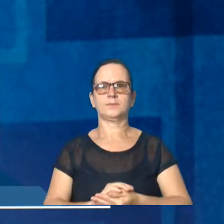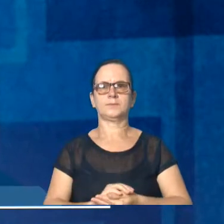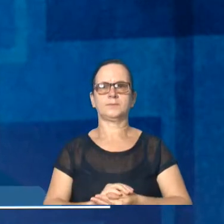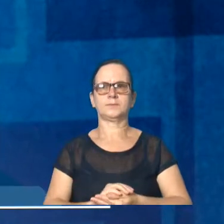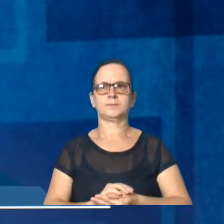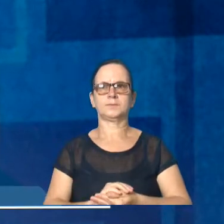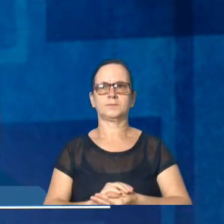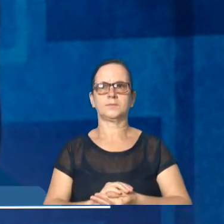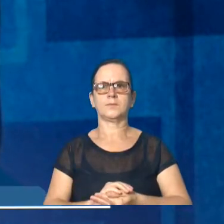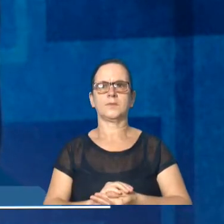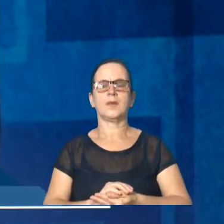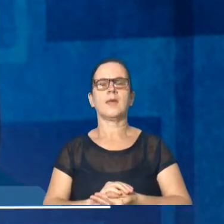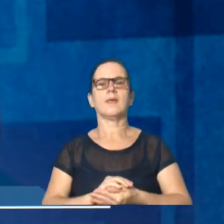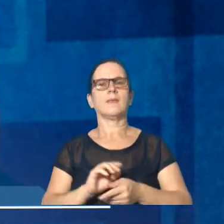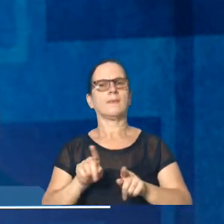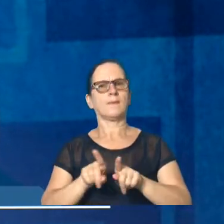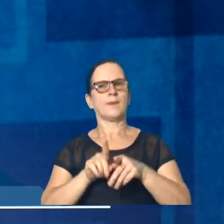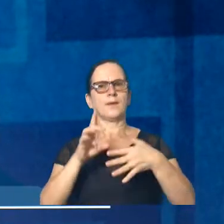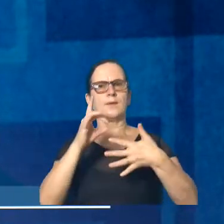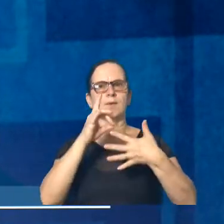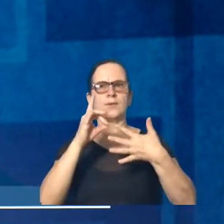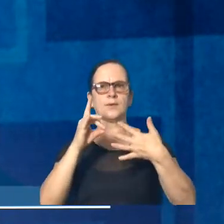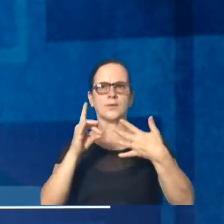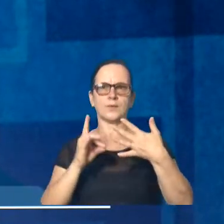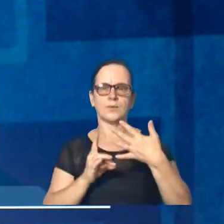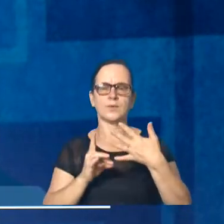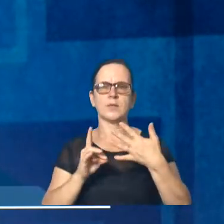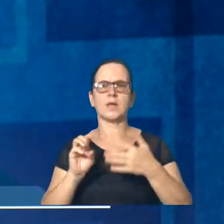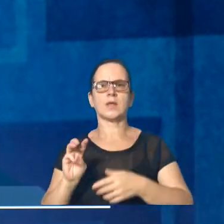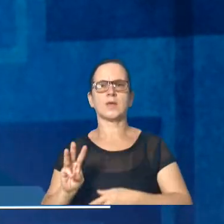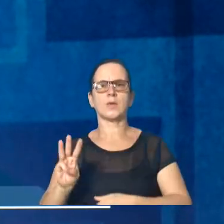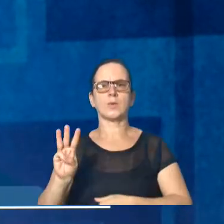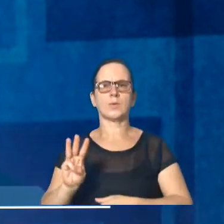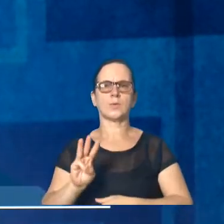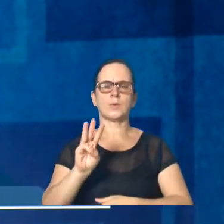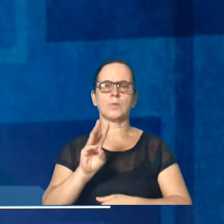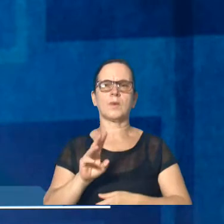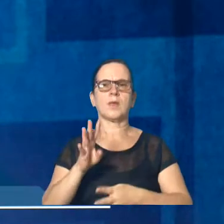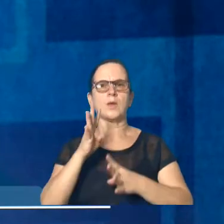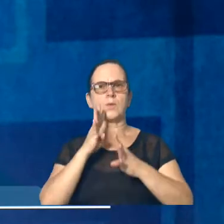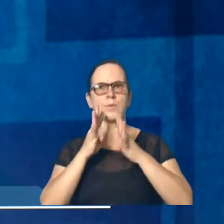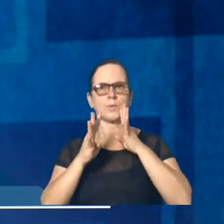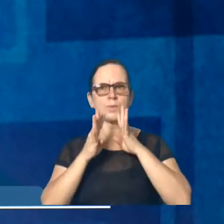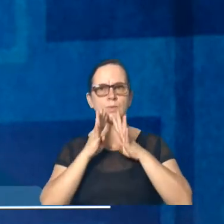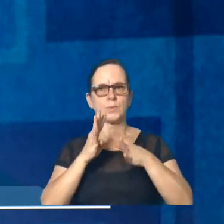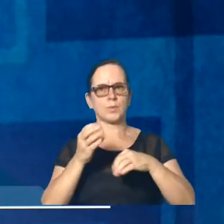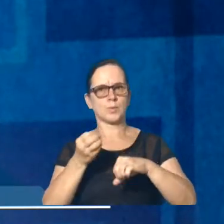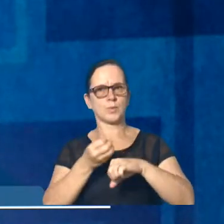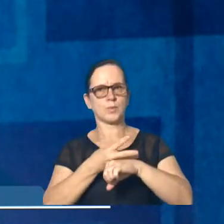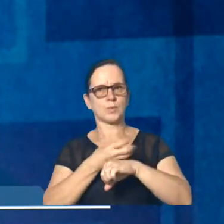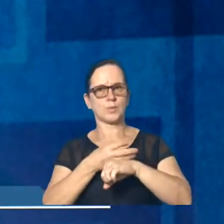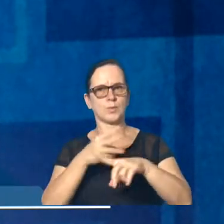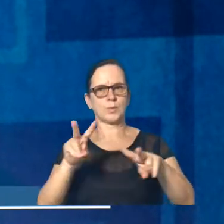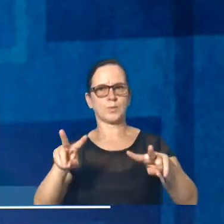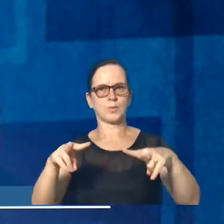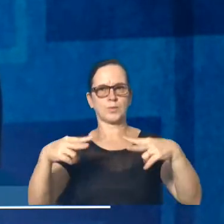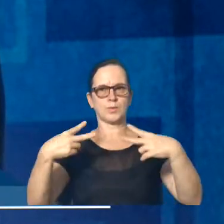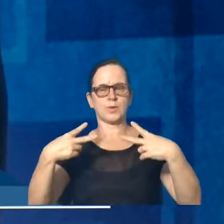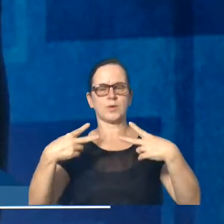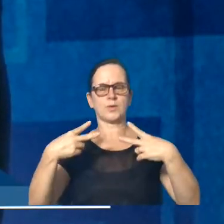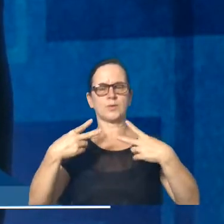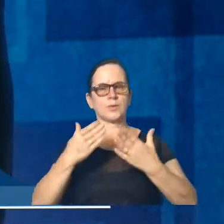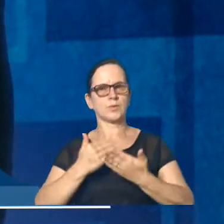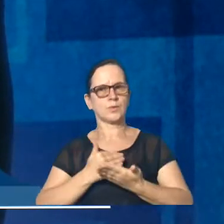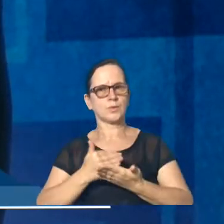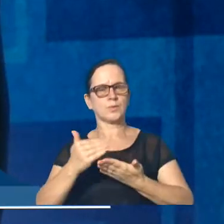Queixão. E pelas nossas redes sociais, TV Câmara Cubatão, YouTube e também Facebook, os senhores terão a